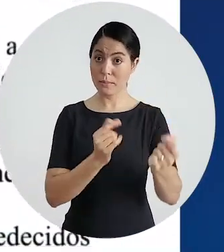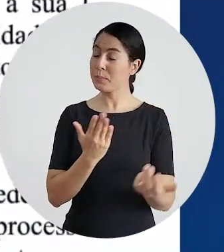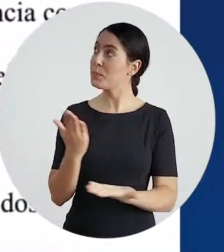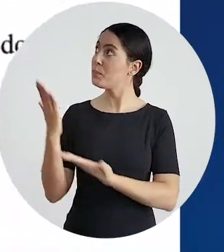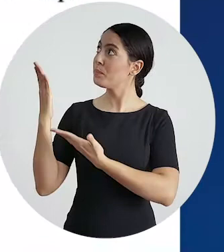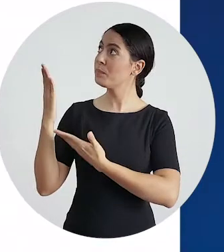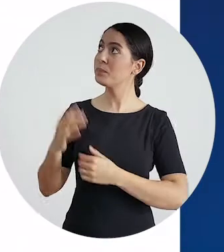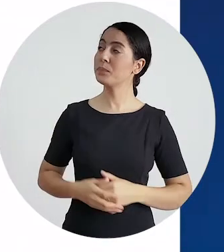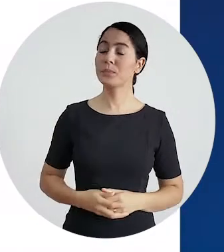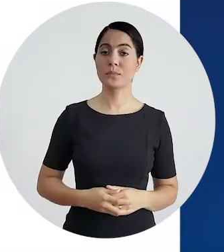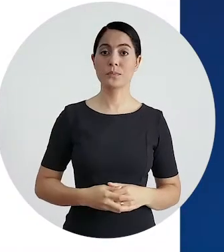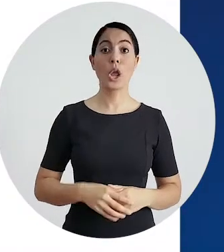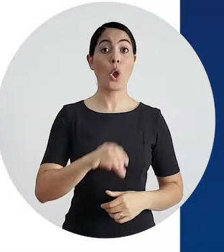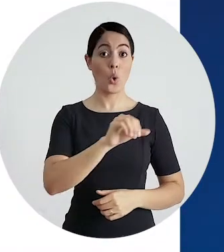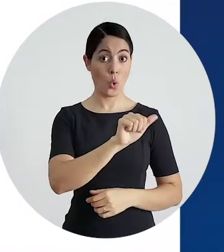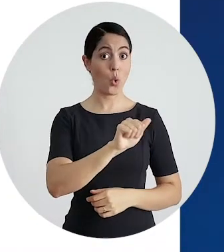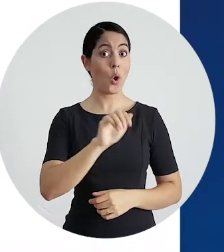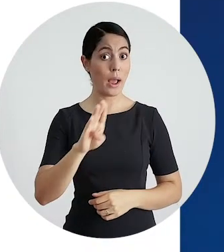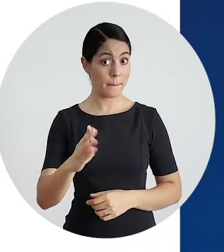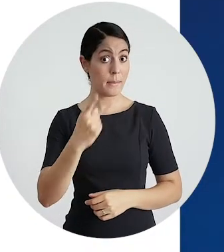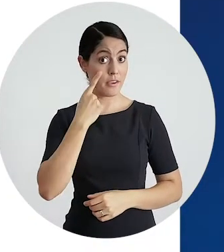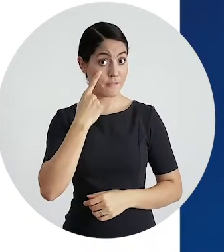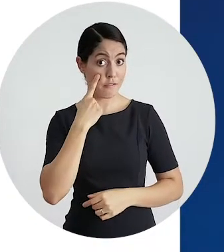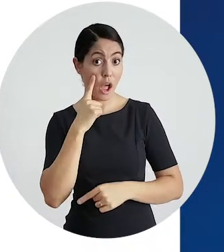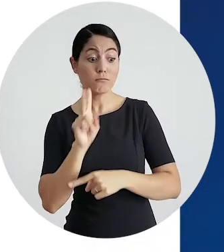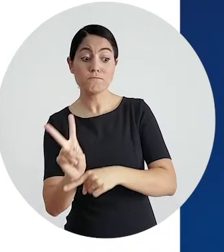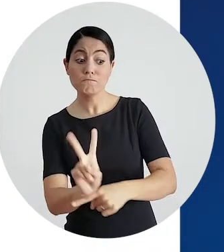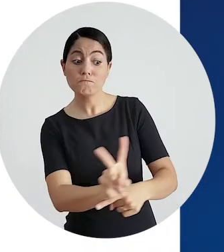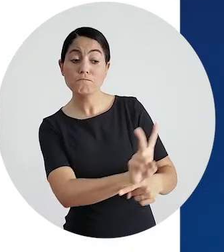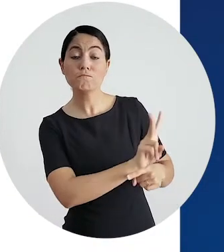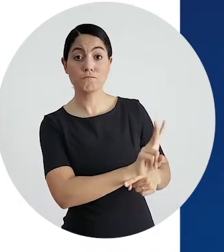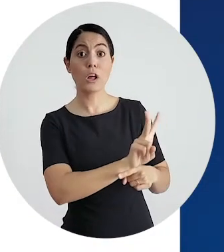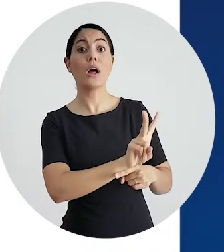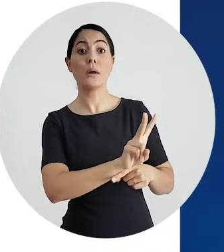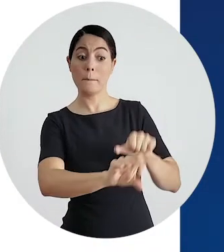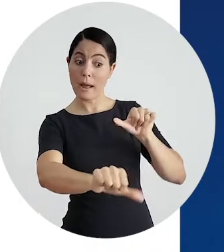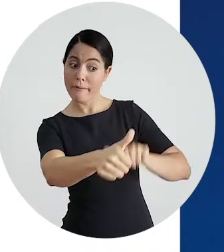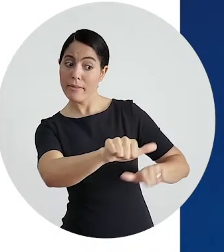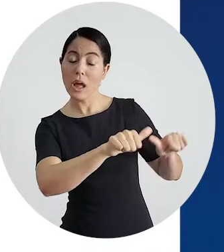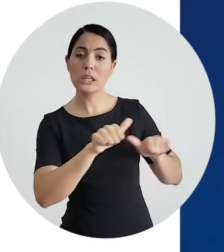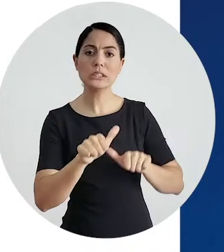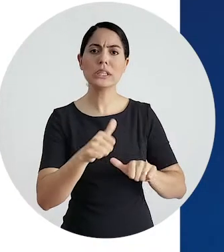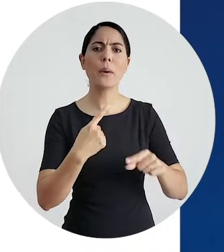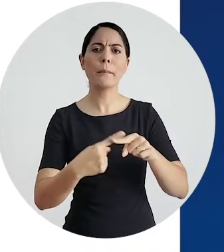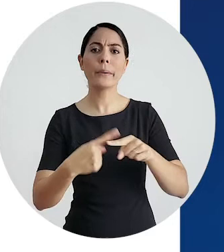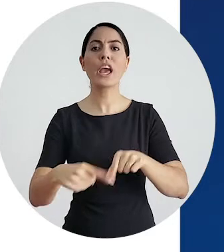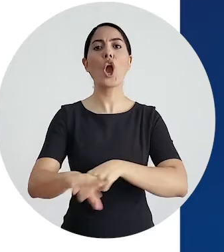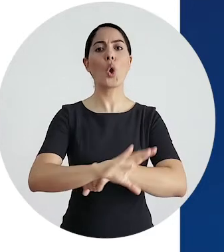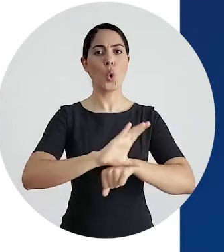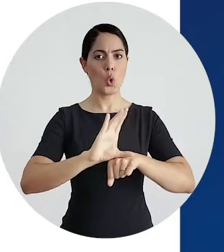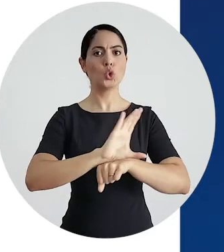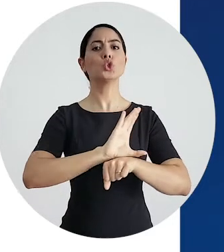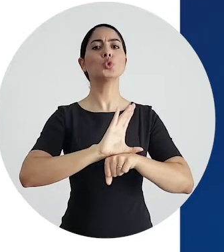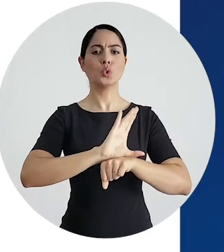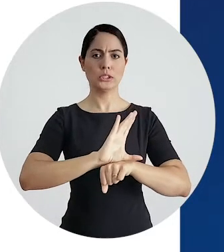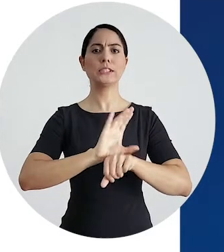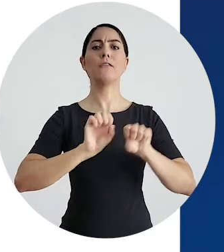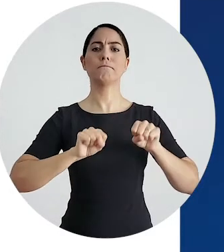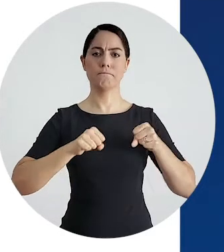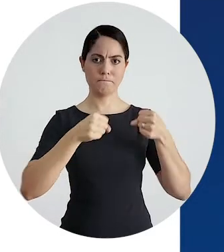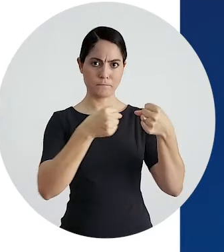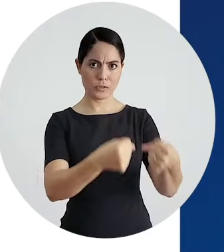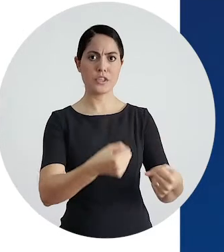abre aspas, a OAB acompanhará todo o processo de investigação para que, obedecidos os princípios constitucionais da